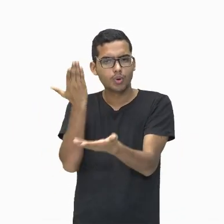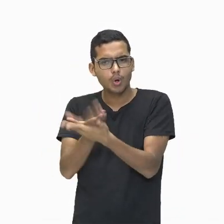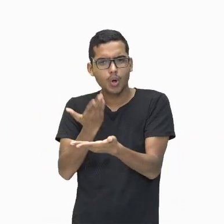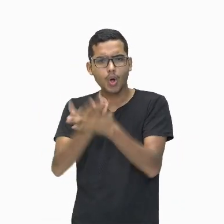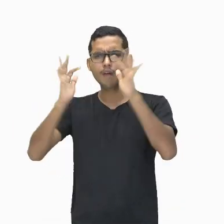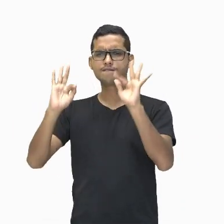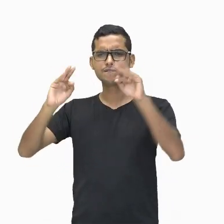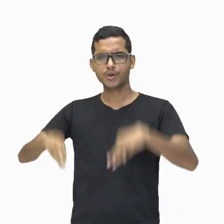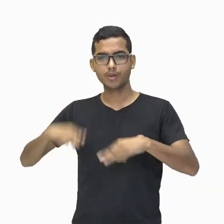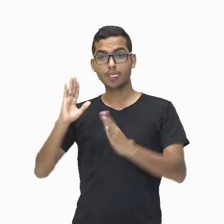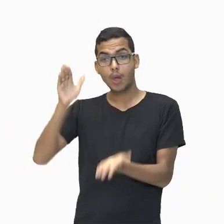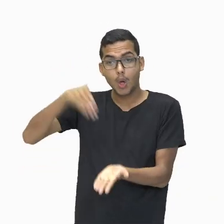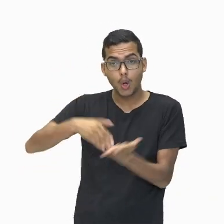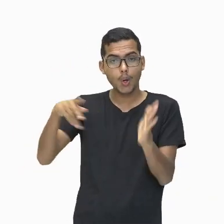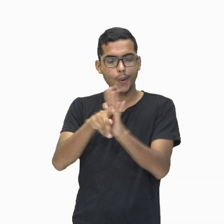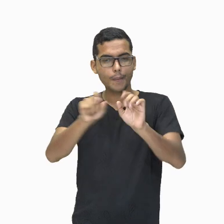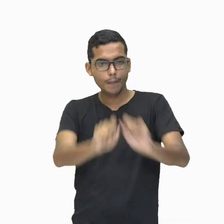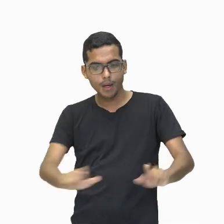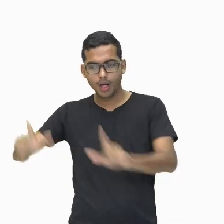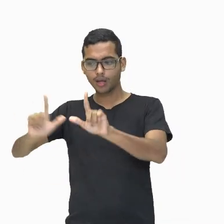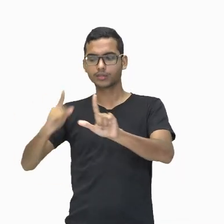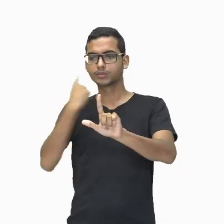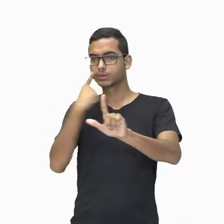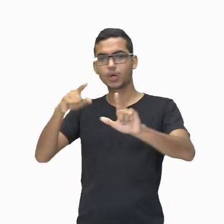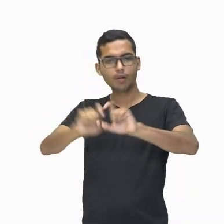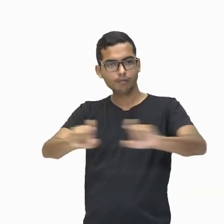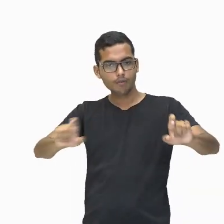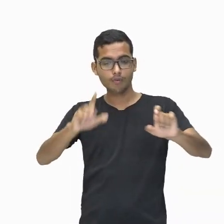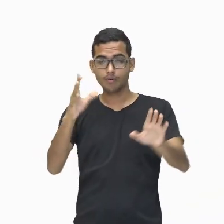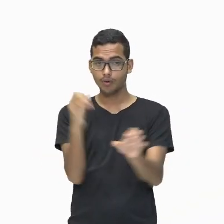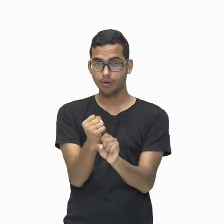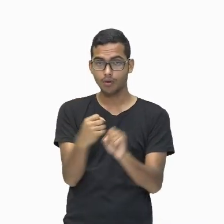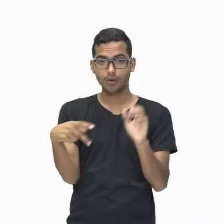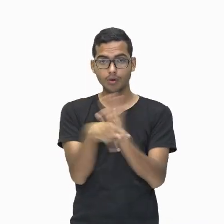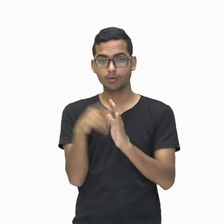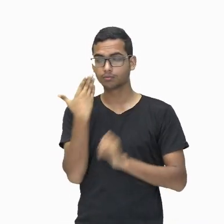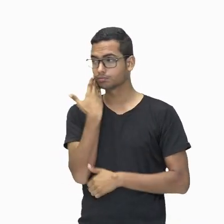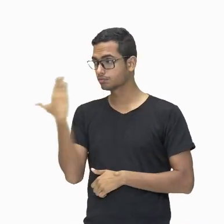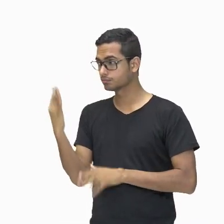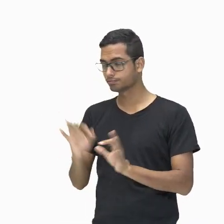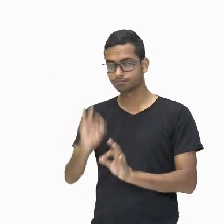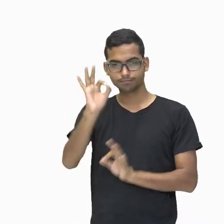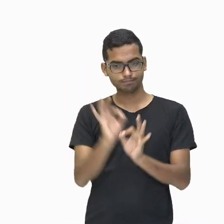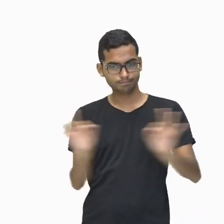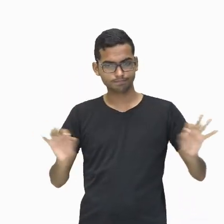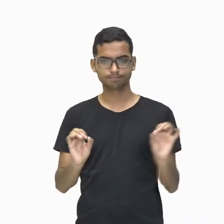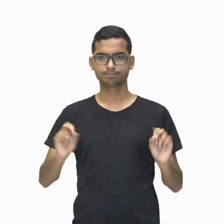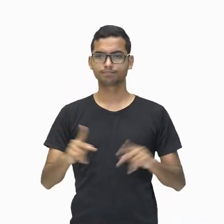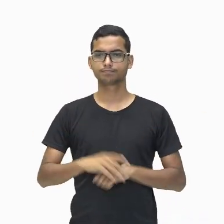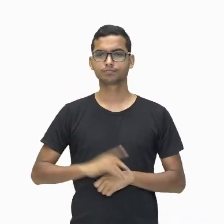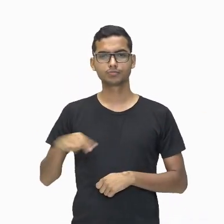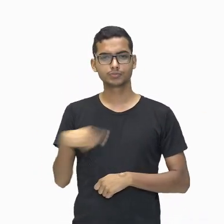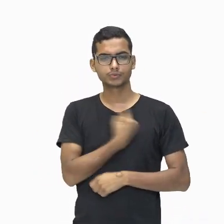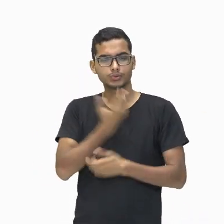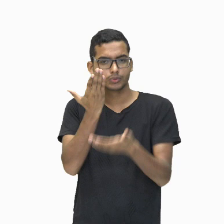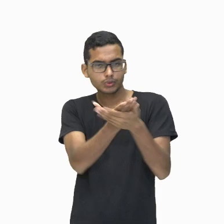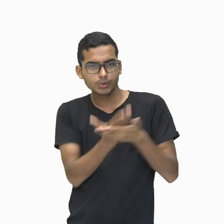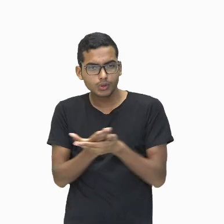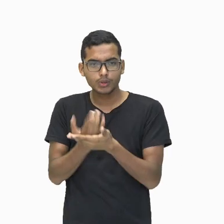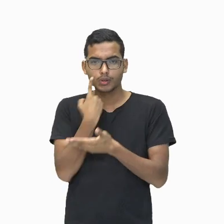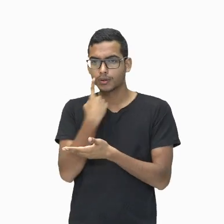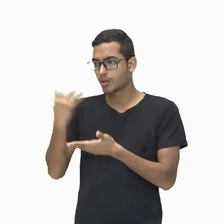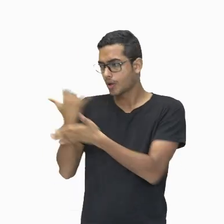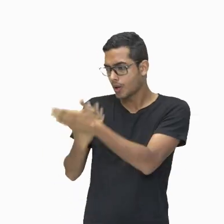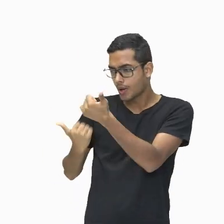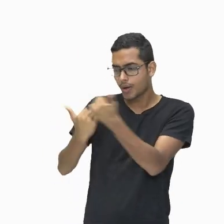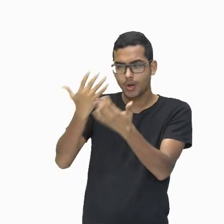última cartela, eu te mostrei a fórmula que vai calcular essa distância, tá bom? Então a gente fez aí as nossas devidas